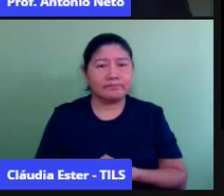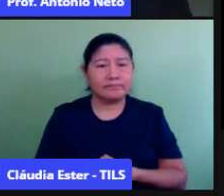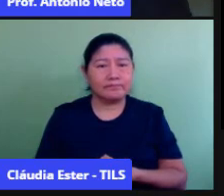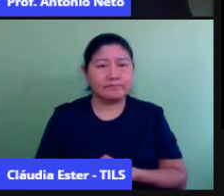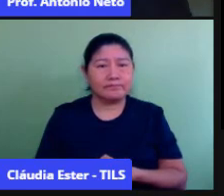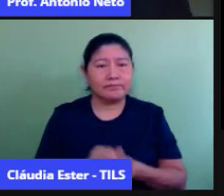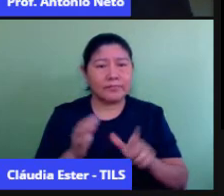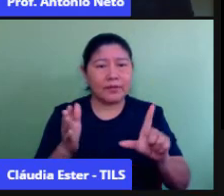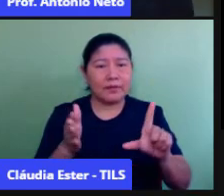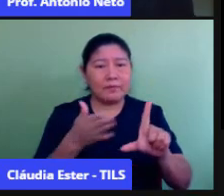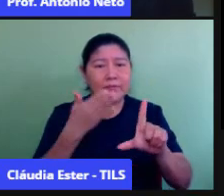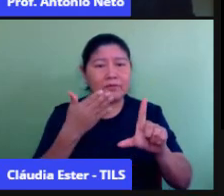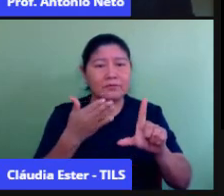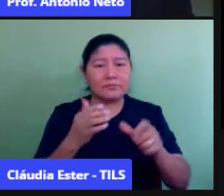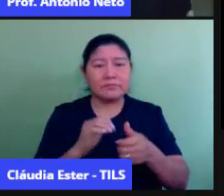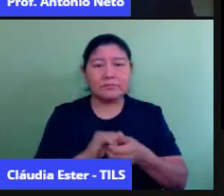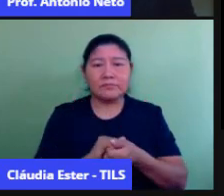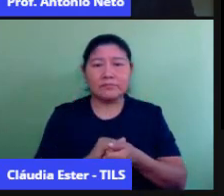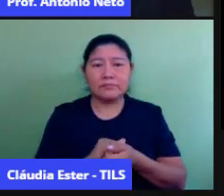Próximo.